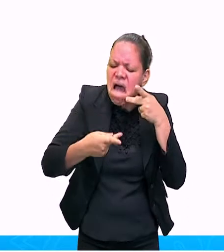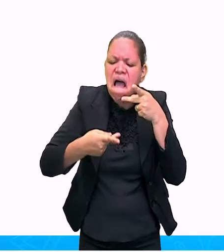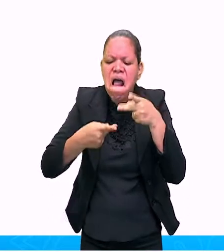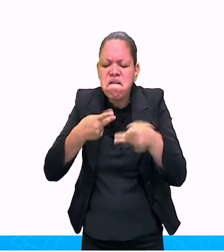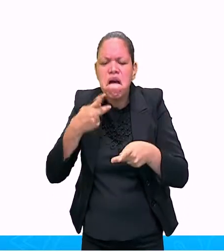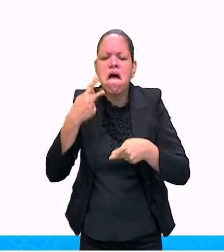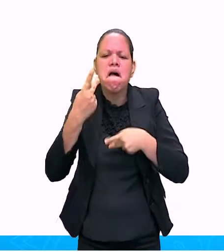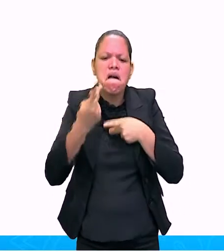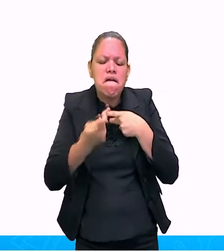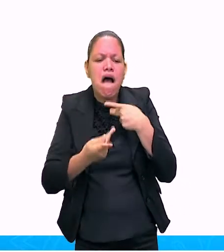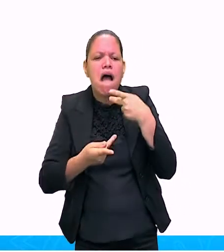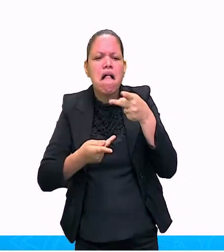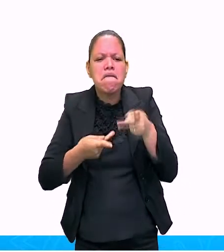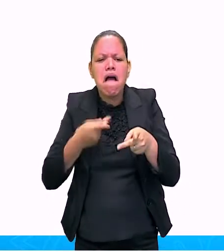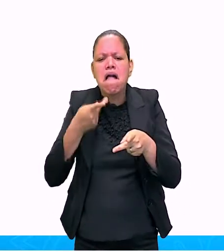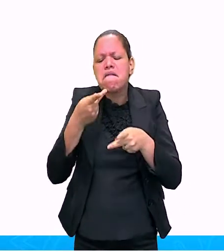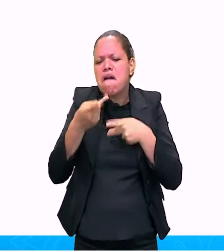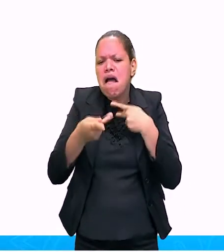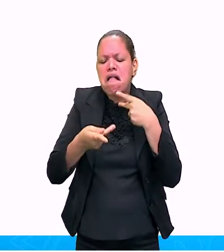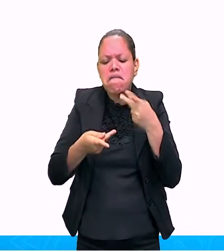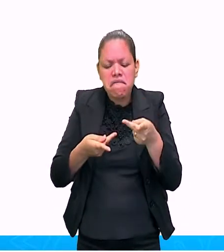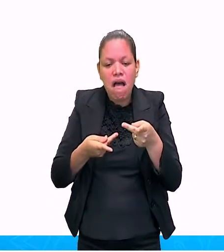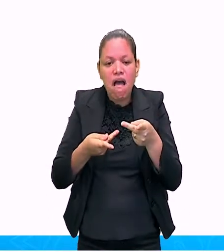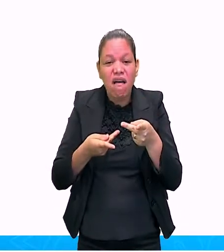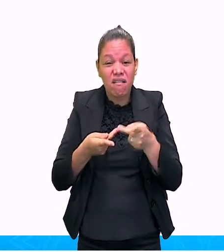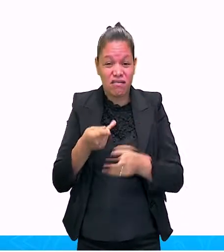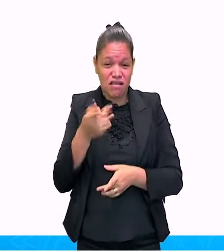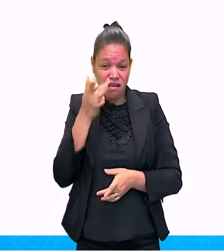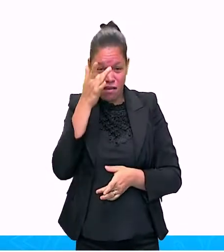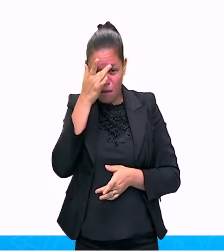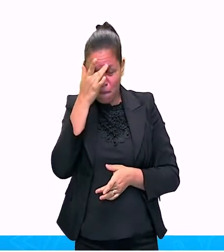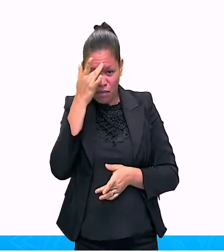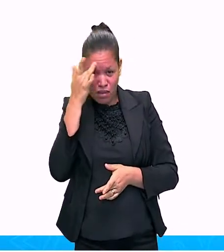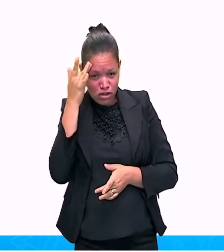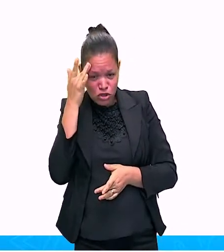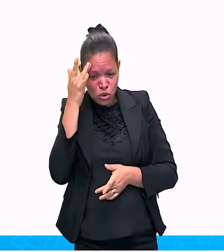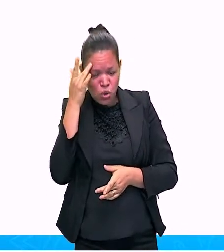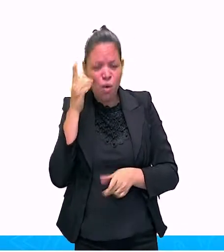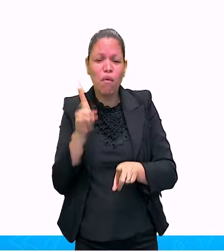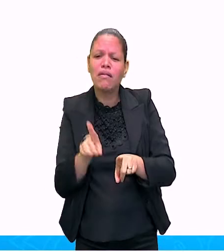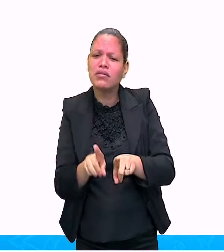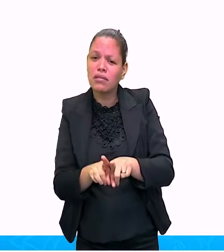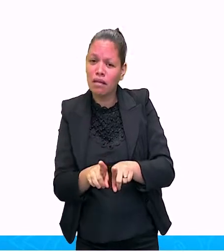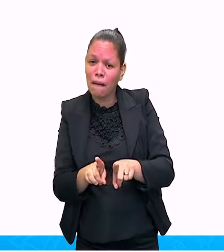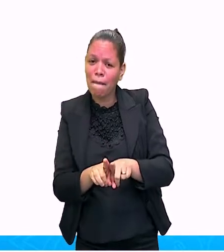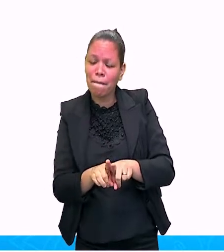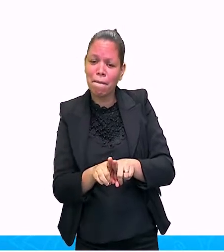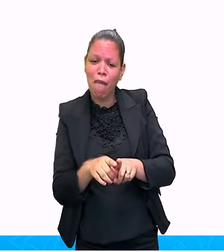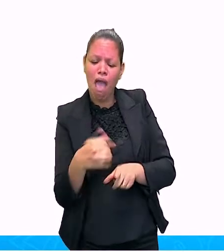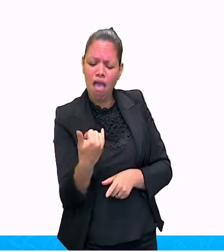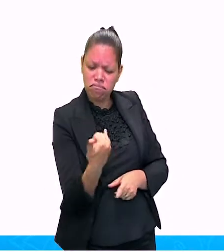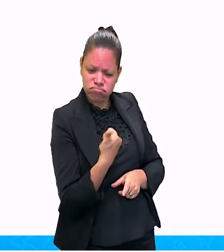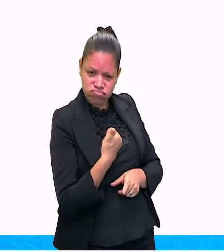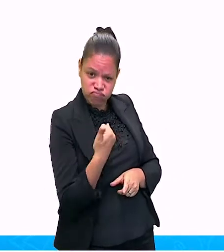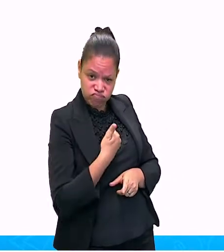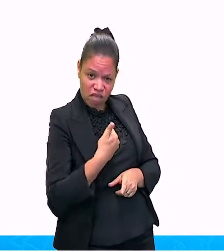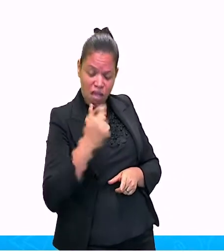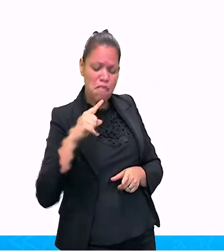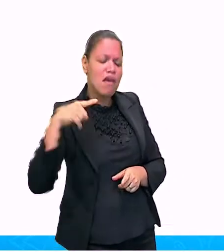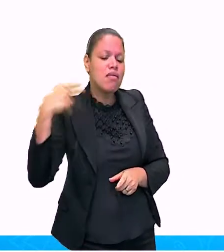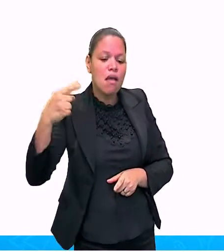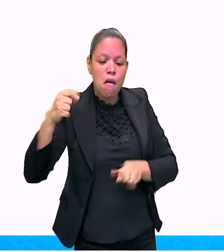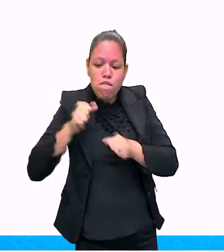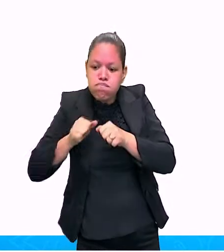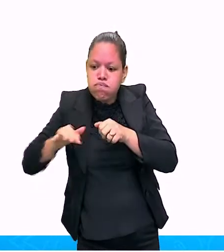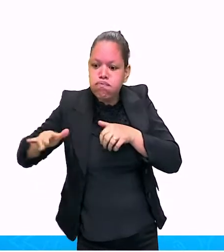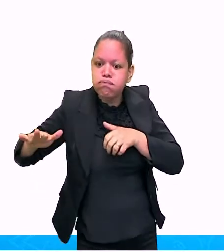falando, vai contando para o outro vai falando oralmente e depois aquele mito se espalha.